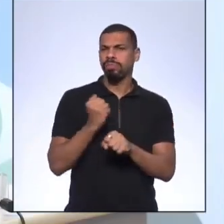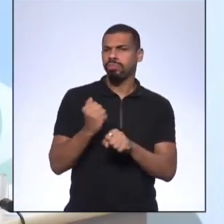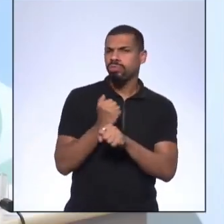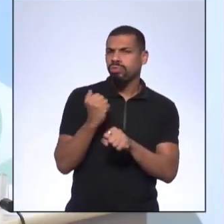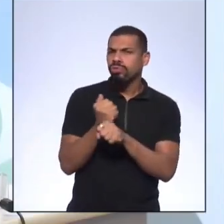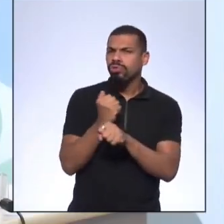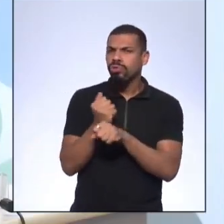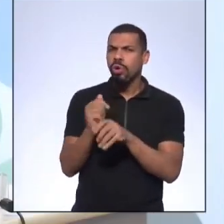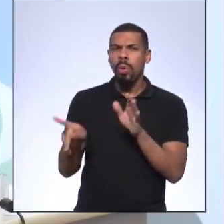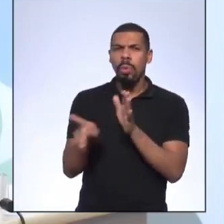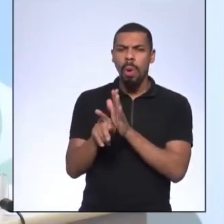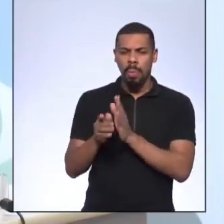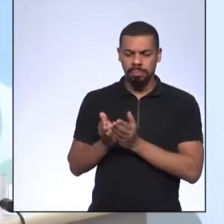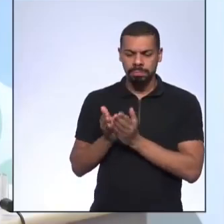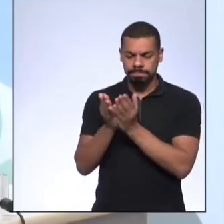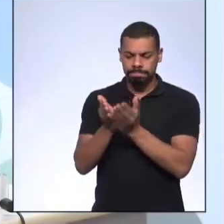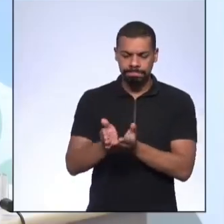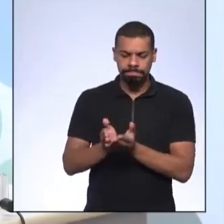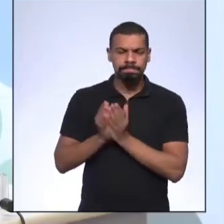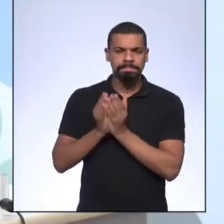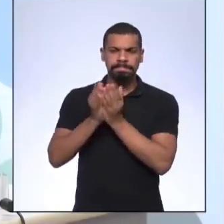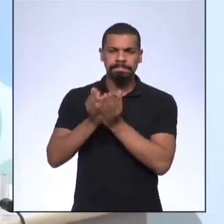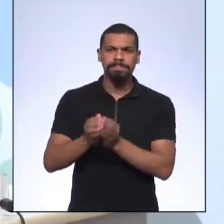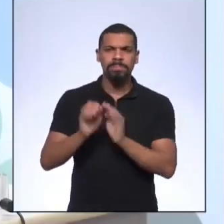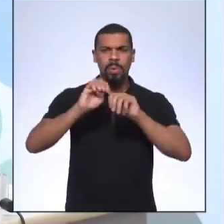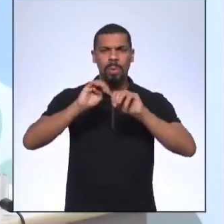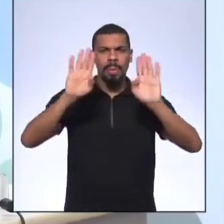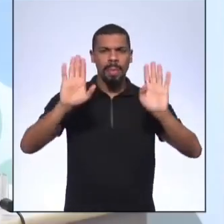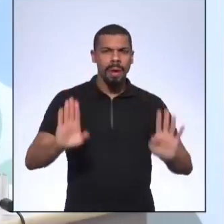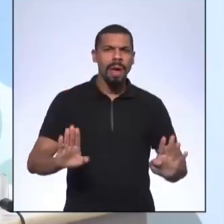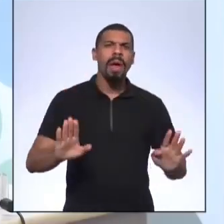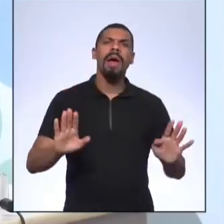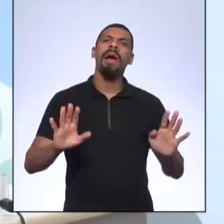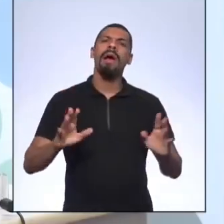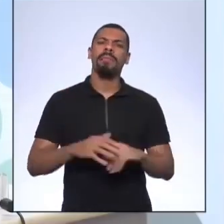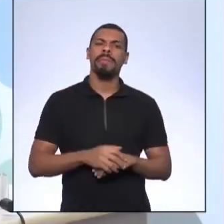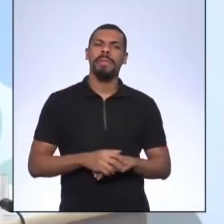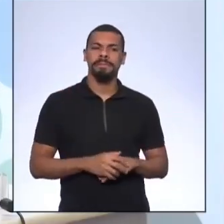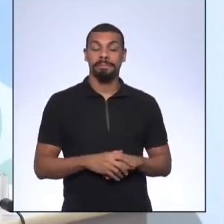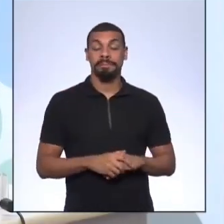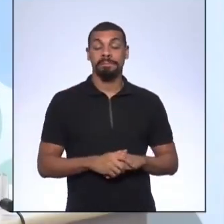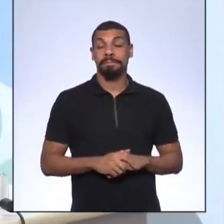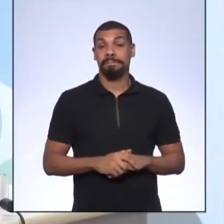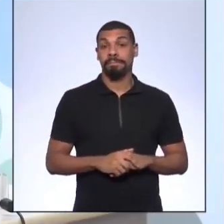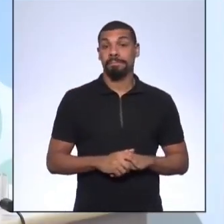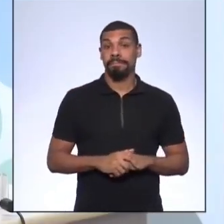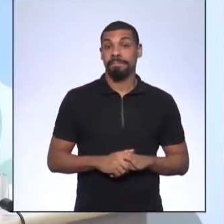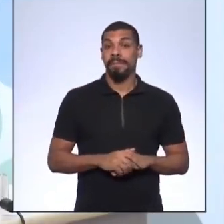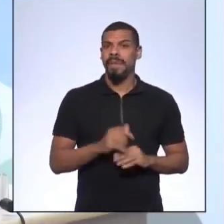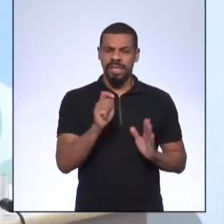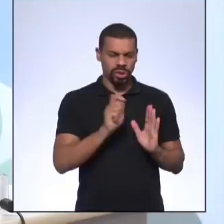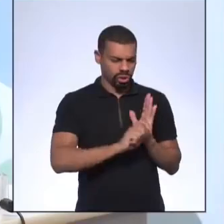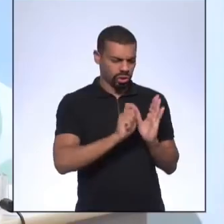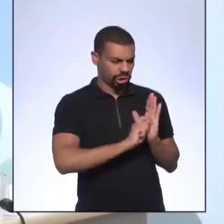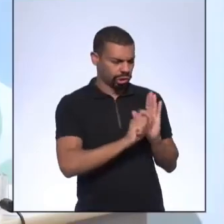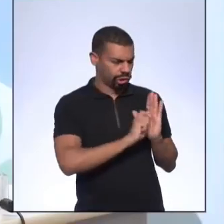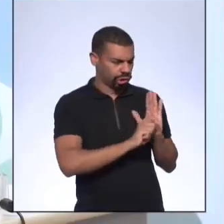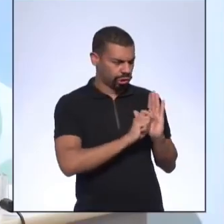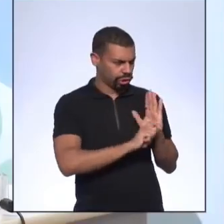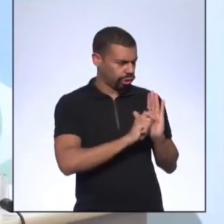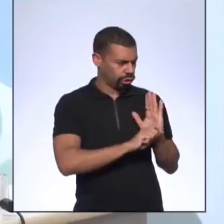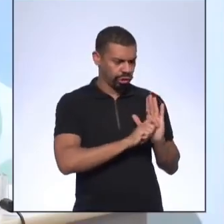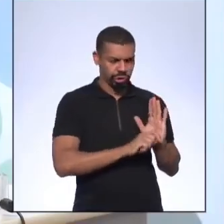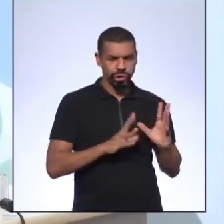instrumentos de navegação, né, mapas, né, que é as cartografias ali, diários de bordo, e vamos